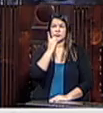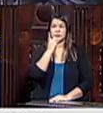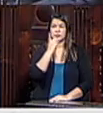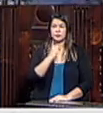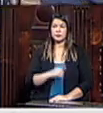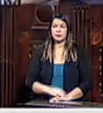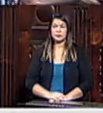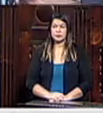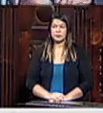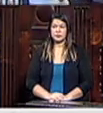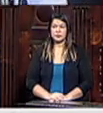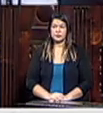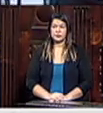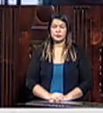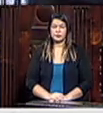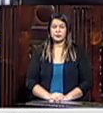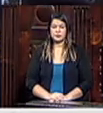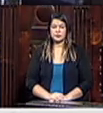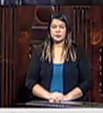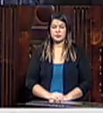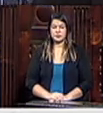Deputado Gustavo Tutuca.